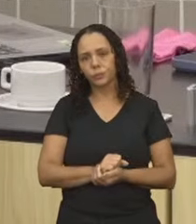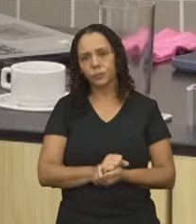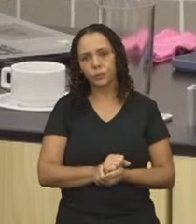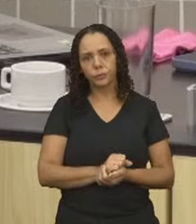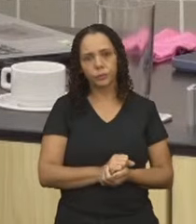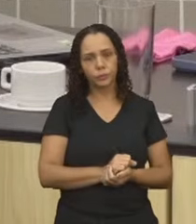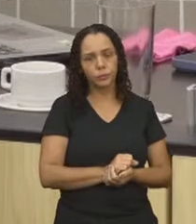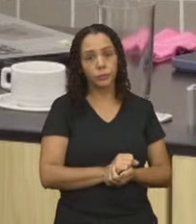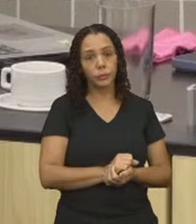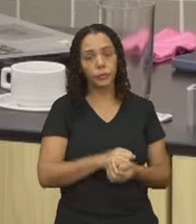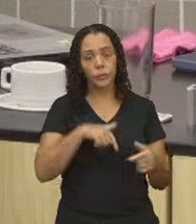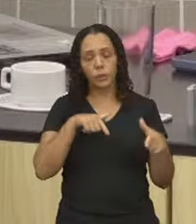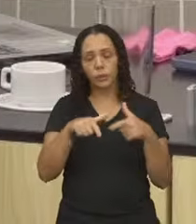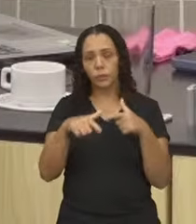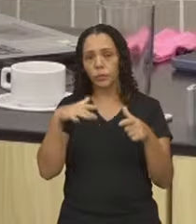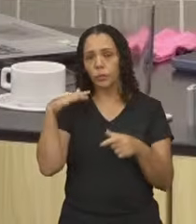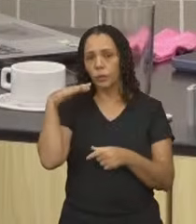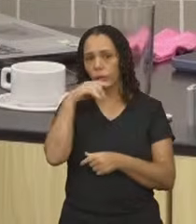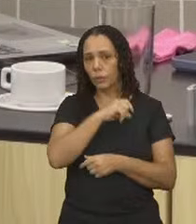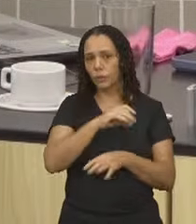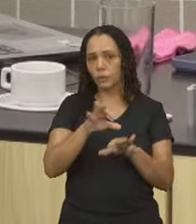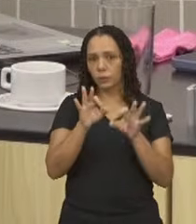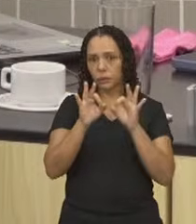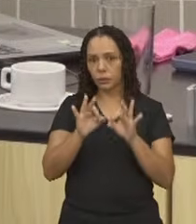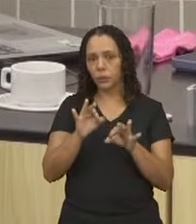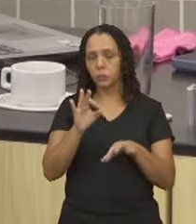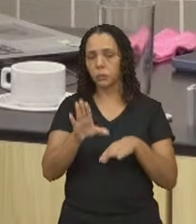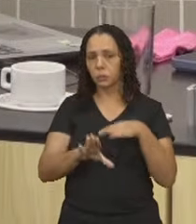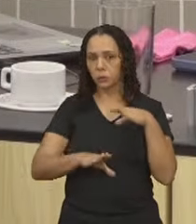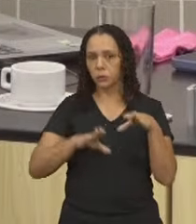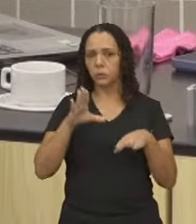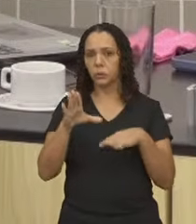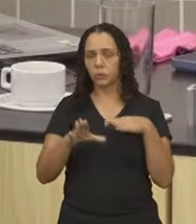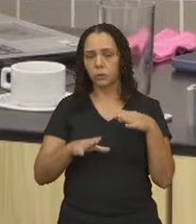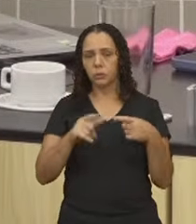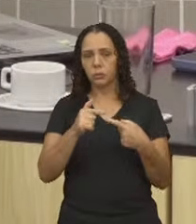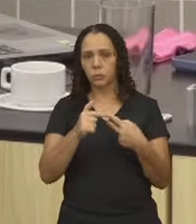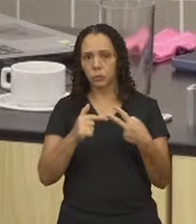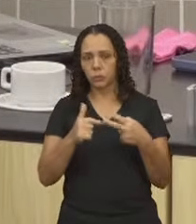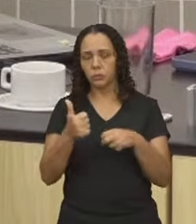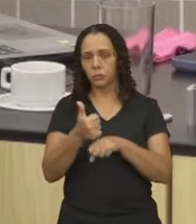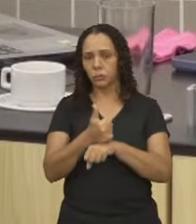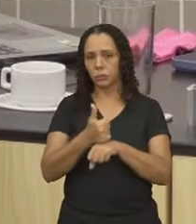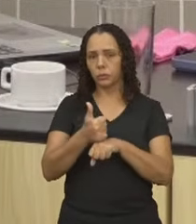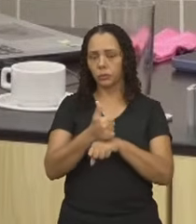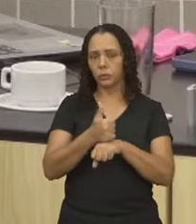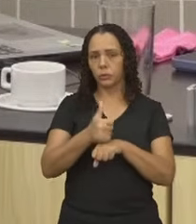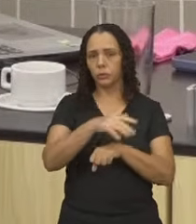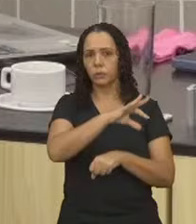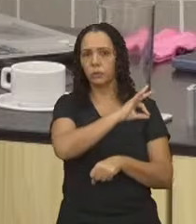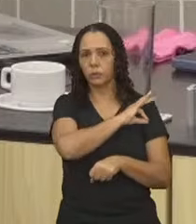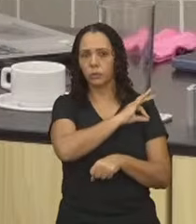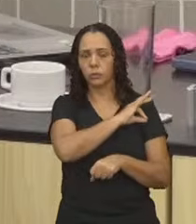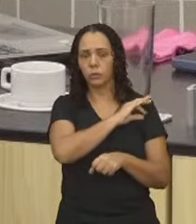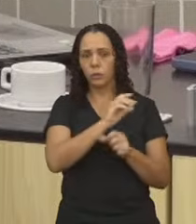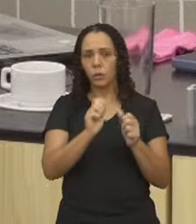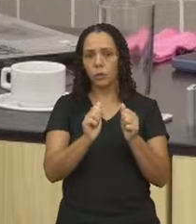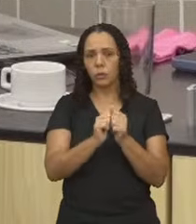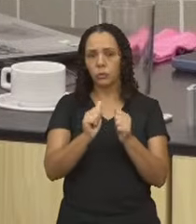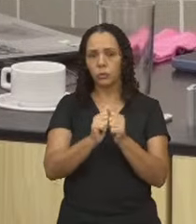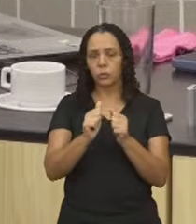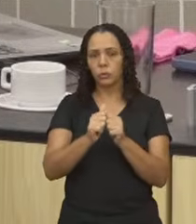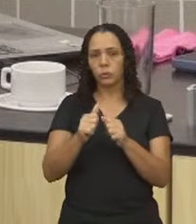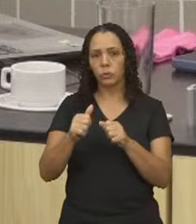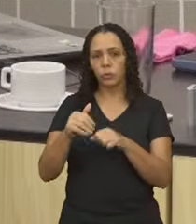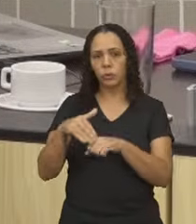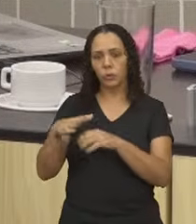A ação rápida, precisa e corajosa dos cabos PM Aparecido e Leite, em conjunto com demais